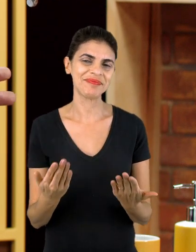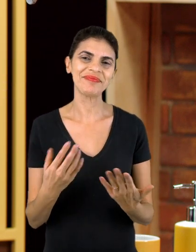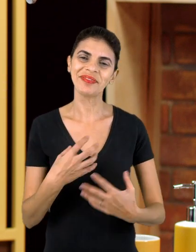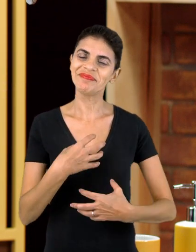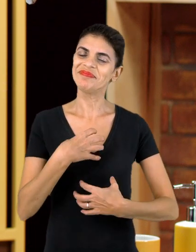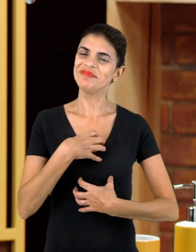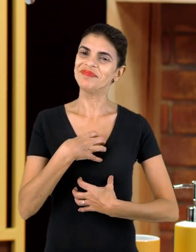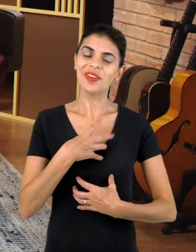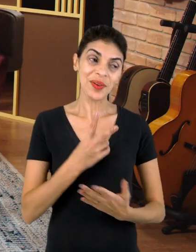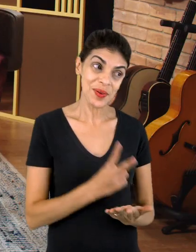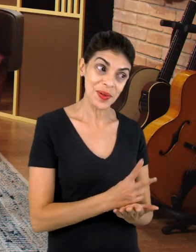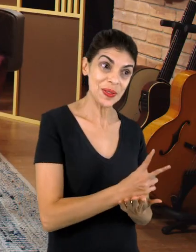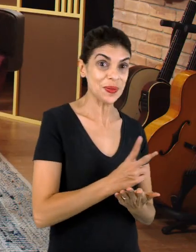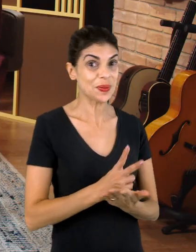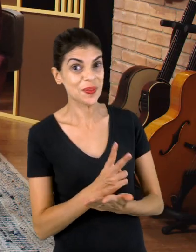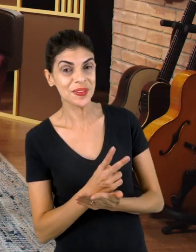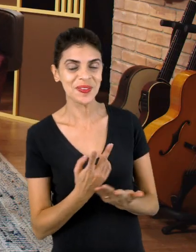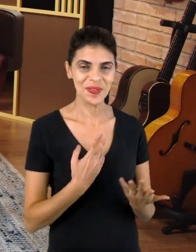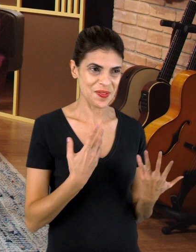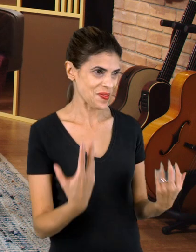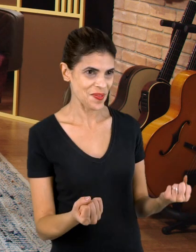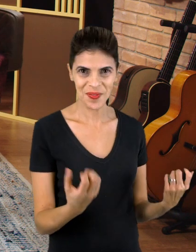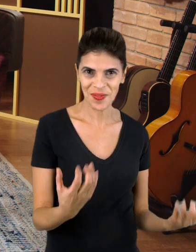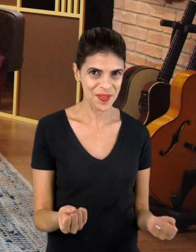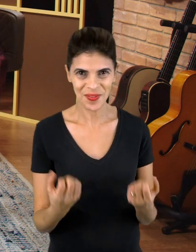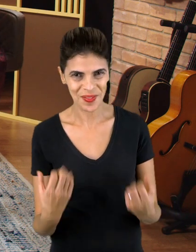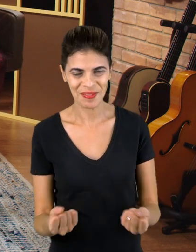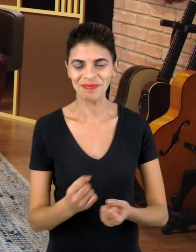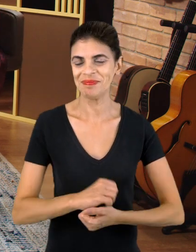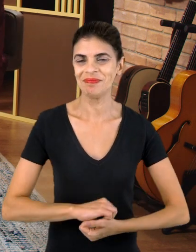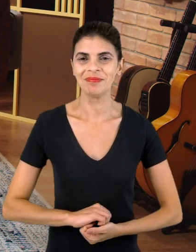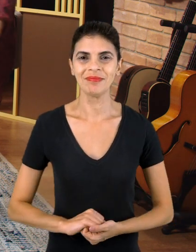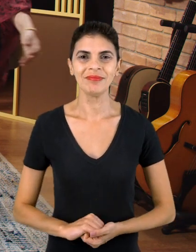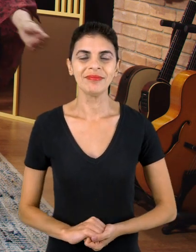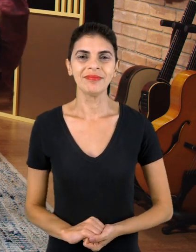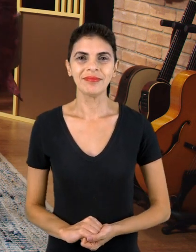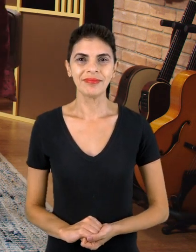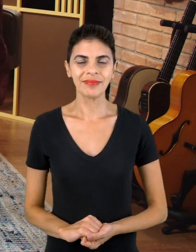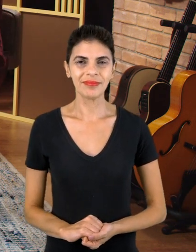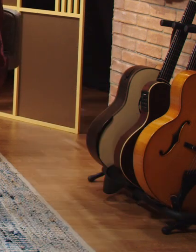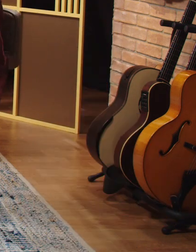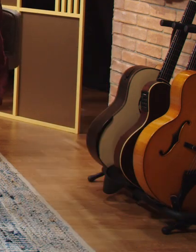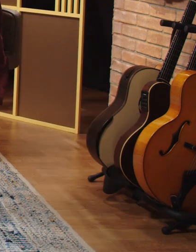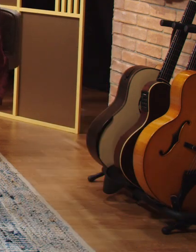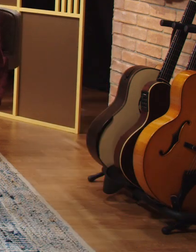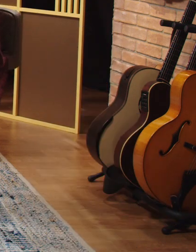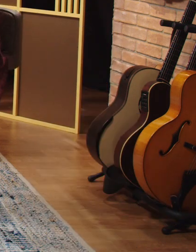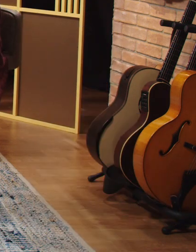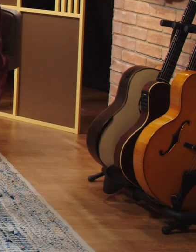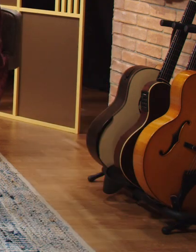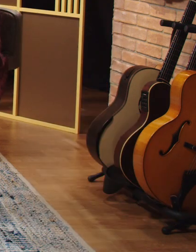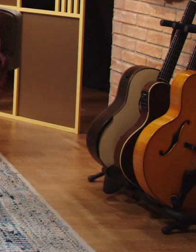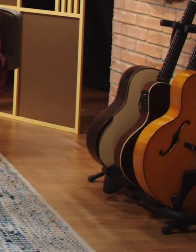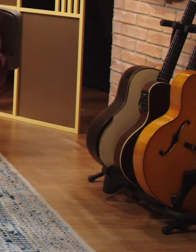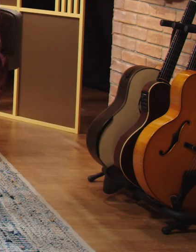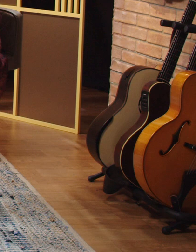continua. Mas aí pois a gente é, eu parou. fiquei, meu Deus, ele vai continuar? Não vai continuar? Então vamos fazer Vamos a fazer vela direito, vamos agora. lá.